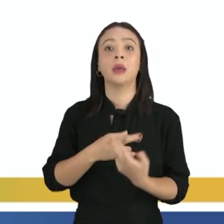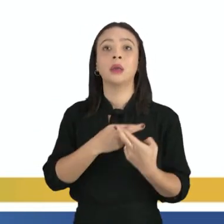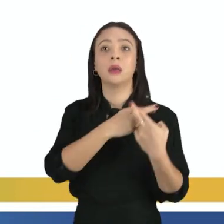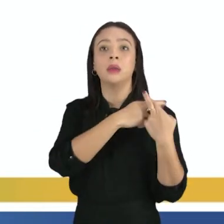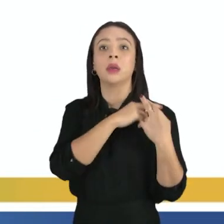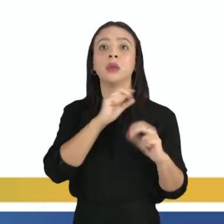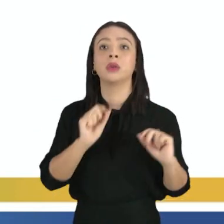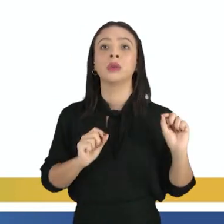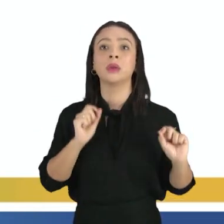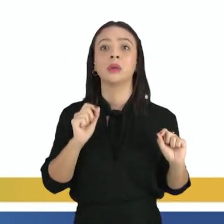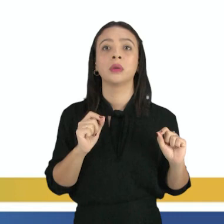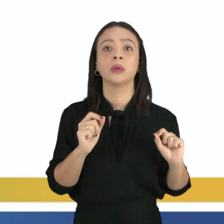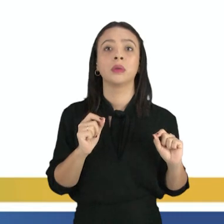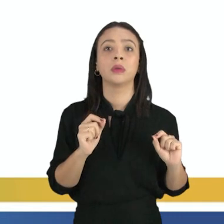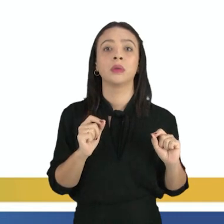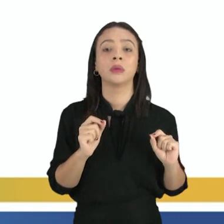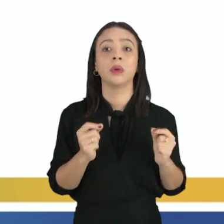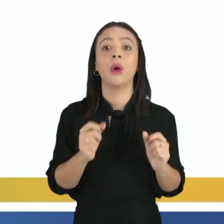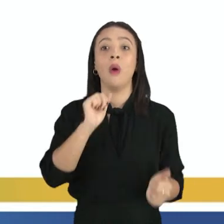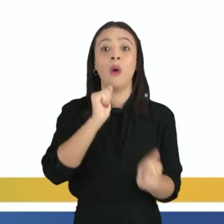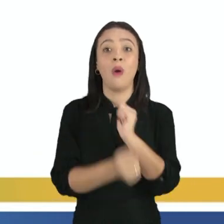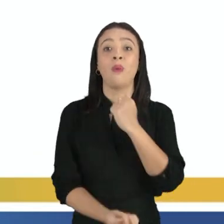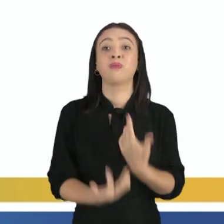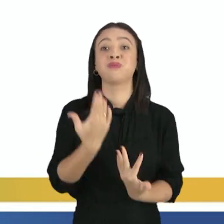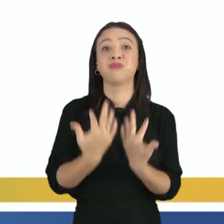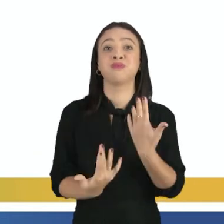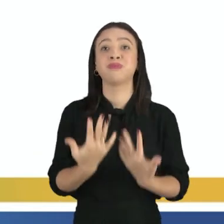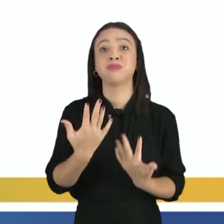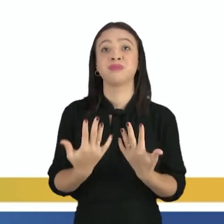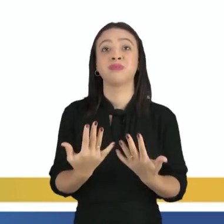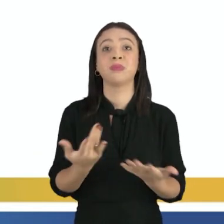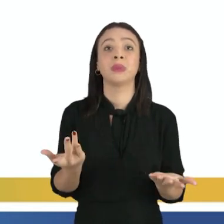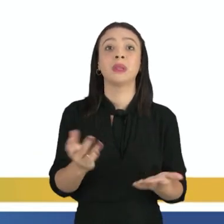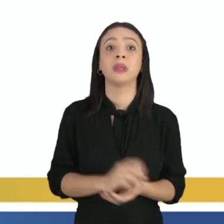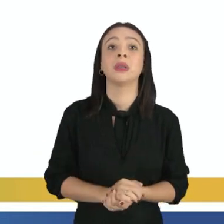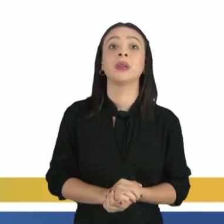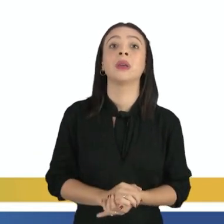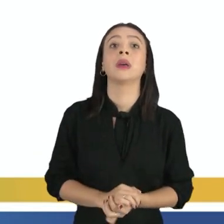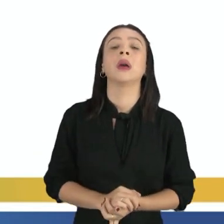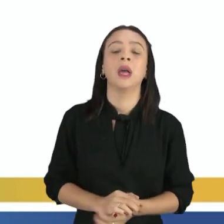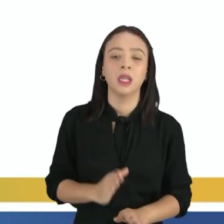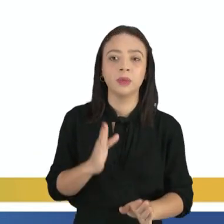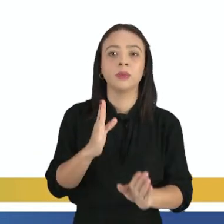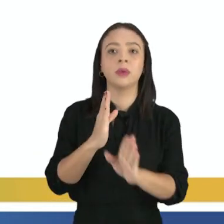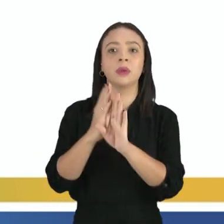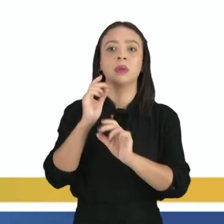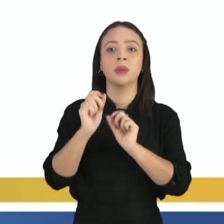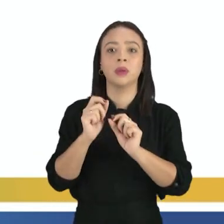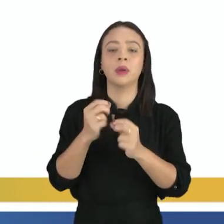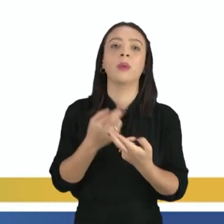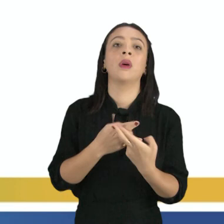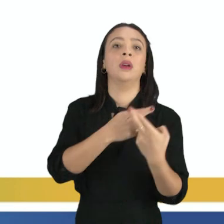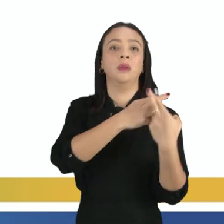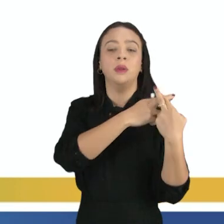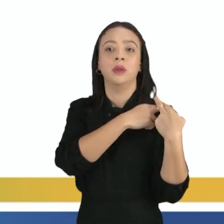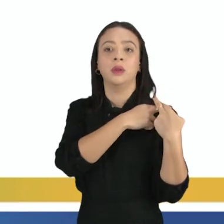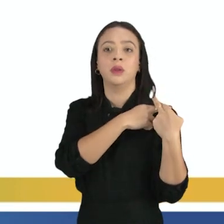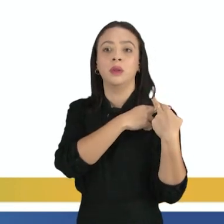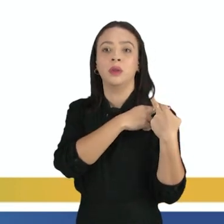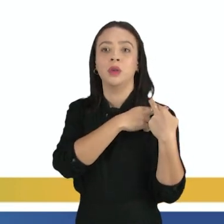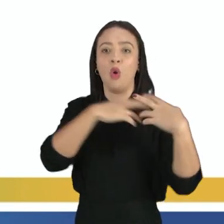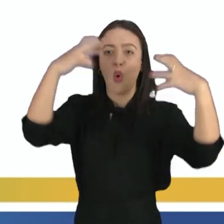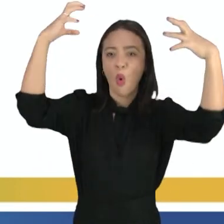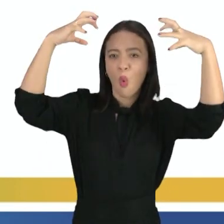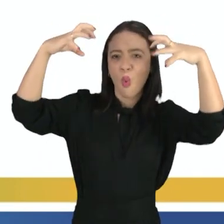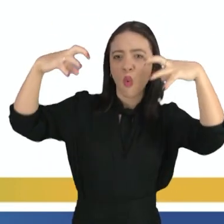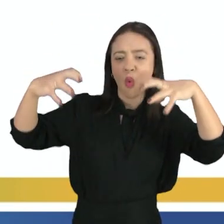pela carvão, pessoal, a poluição é responsável pela chuva ácida. Então começa com carvão e termina com